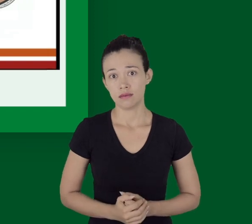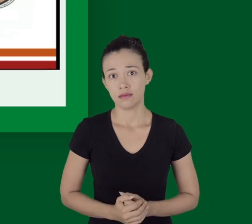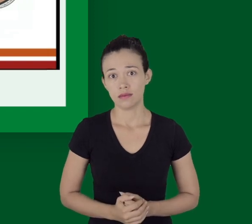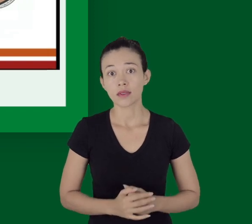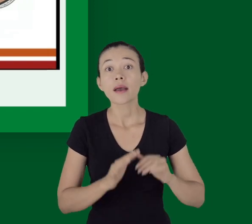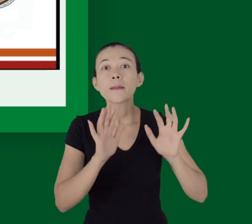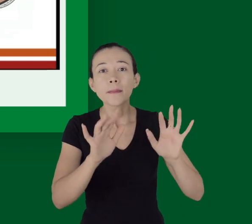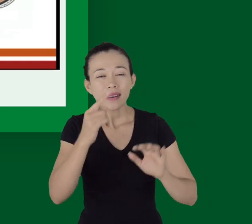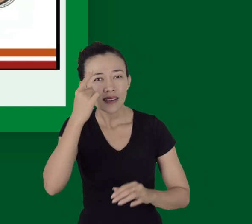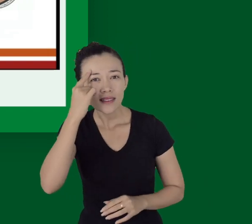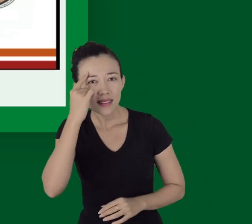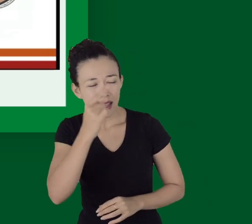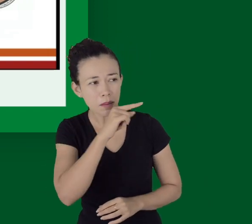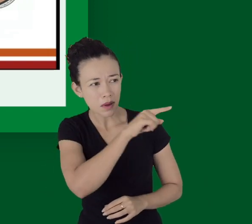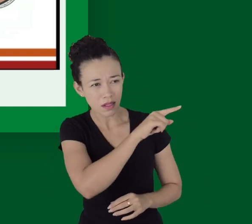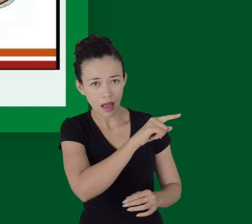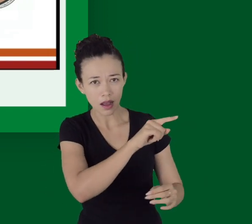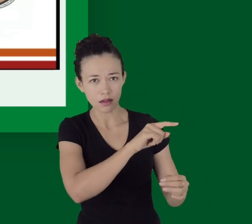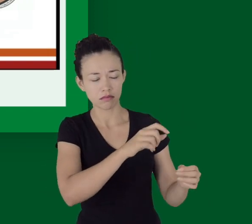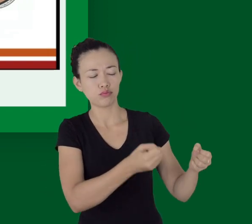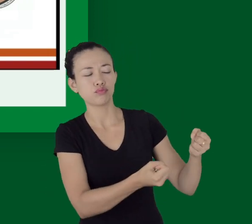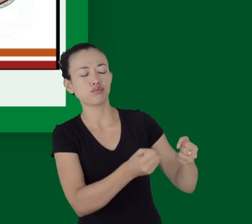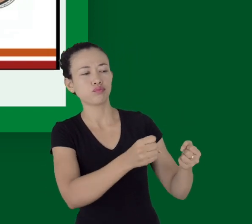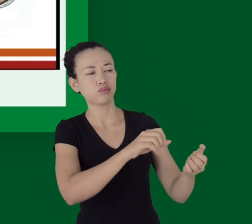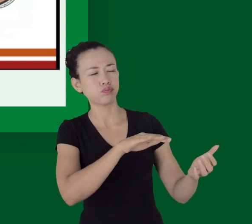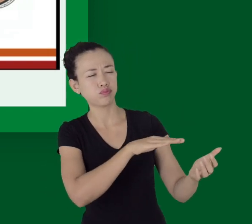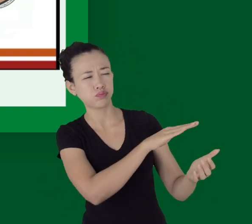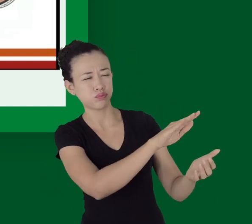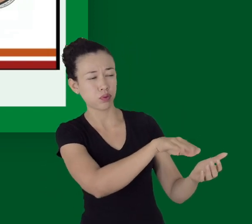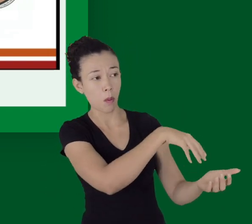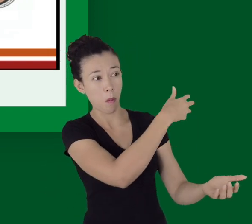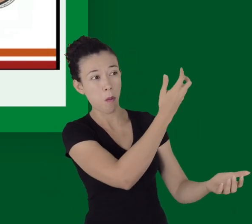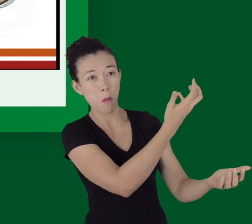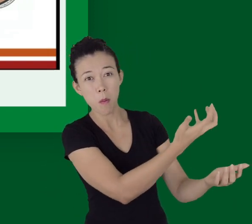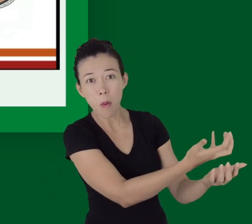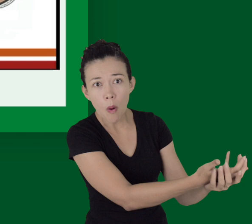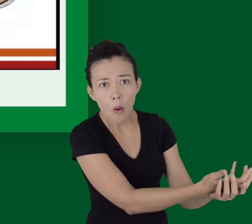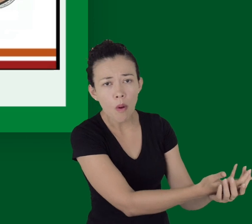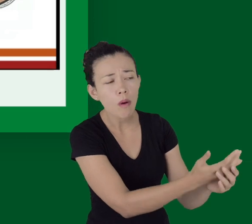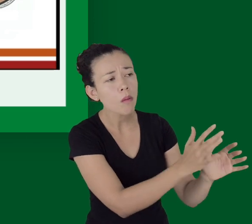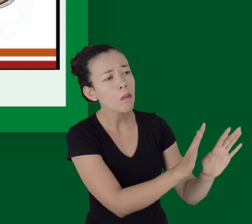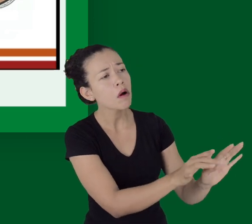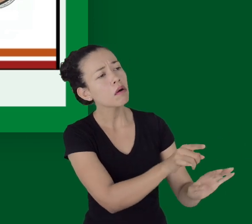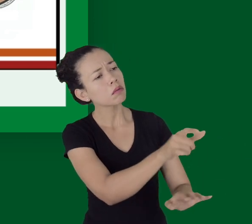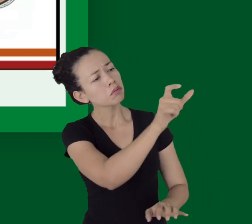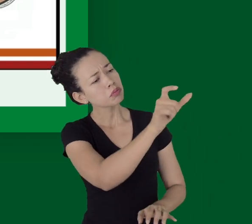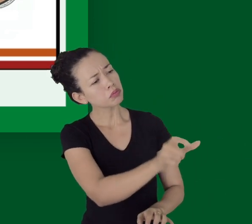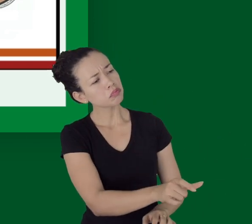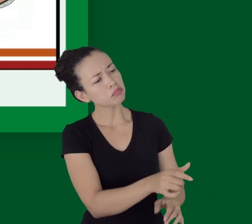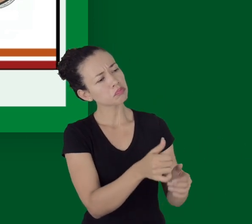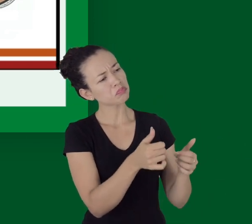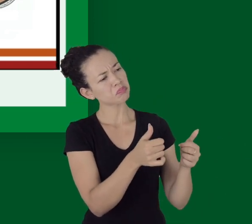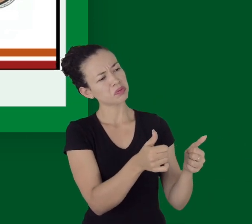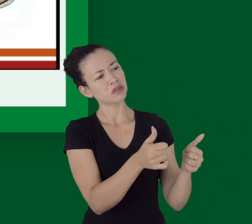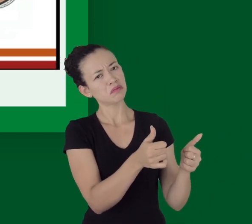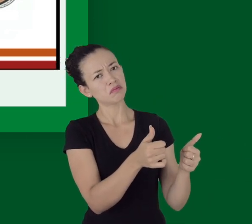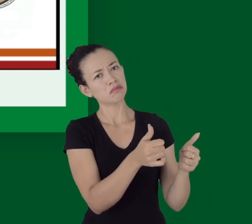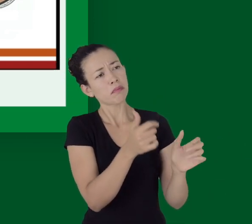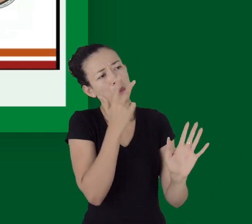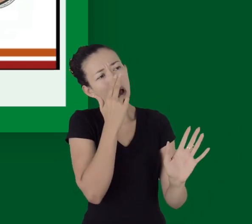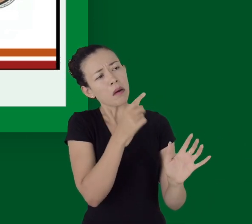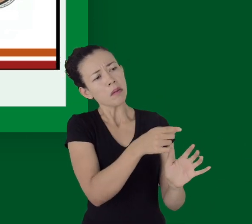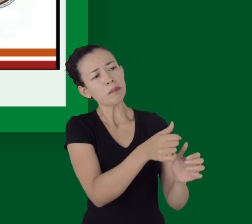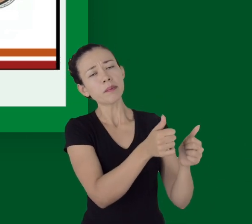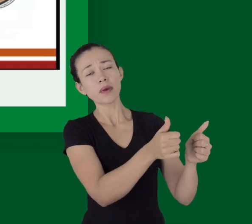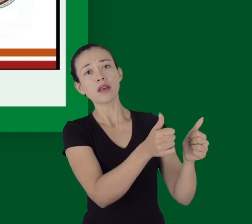de ser uma condição ali de intervalo lúcido. Ou seja, esse paciente, ele tem uma cinemática de trauma altamente sugestiva, mas